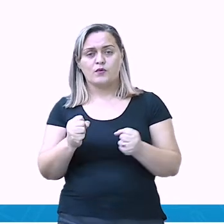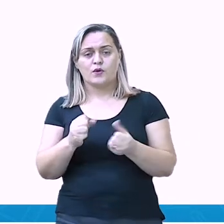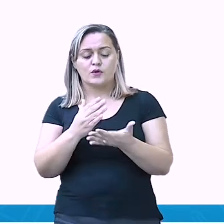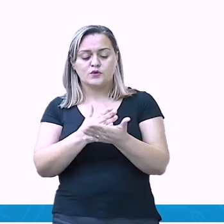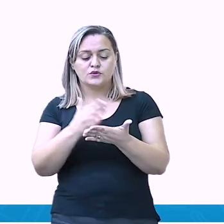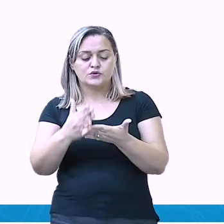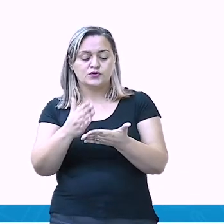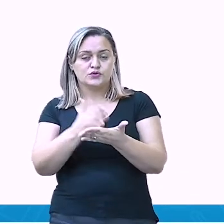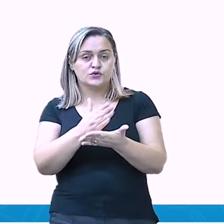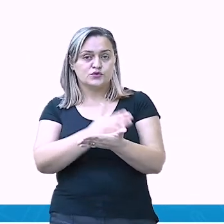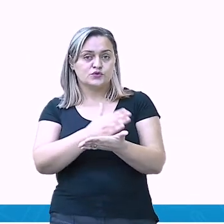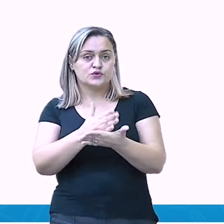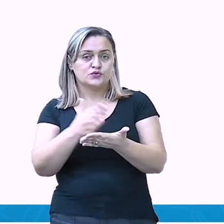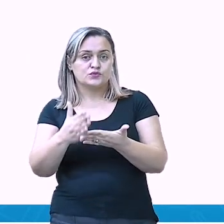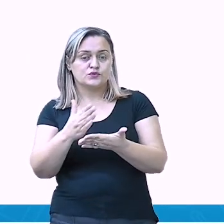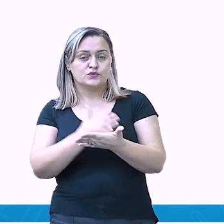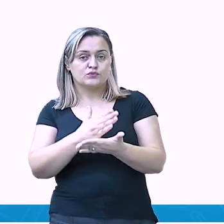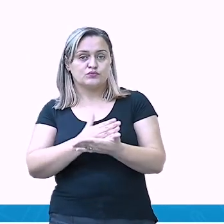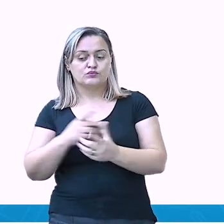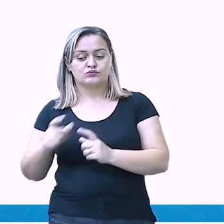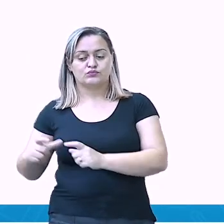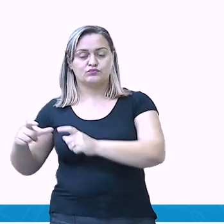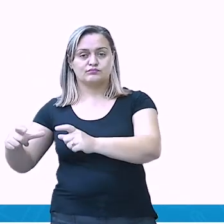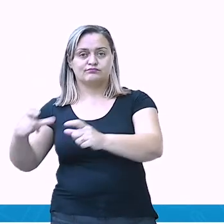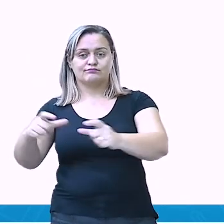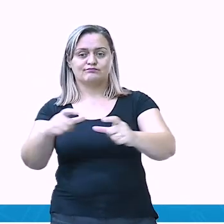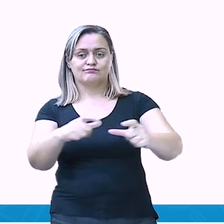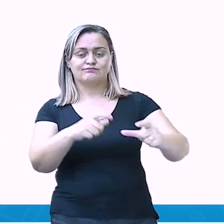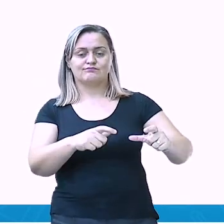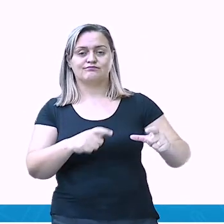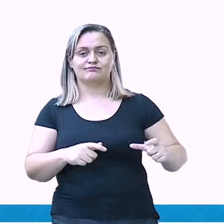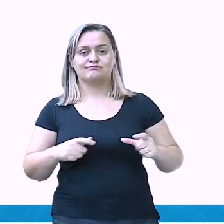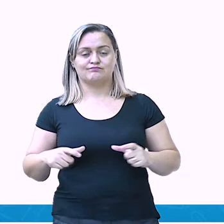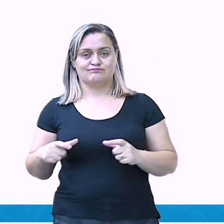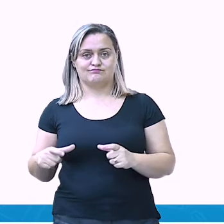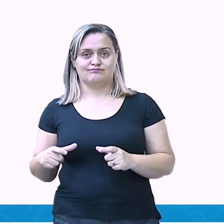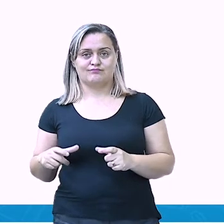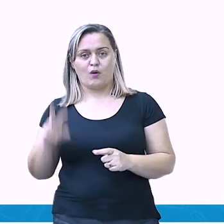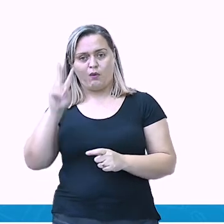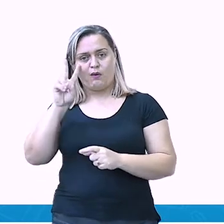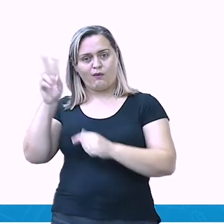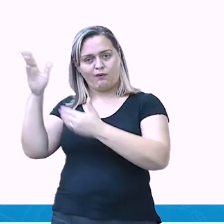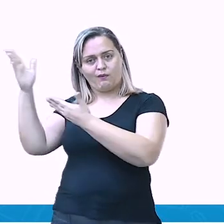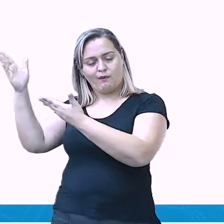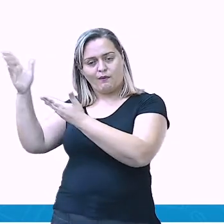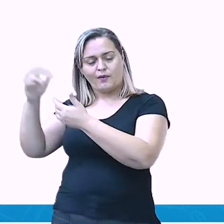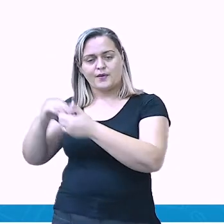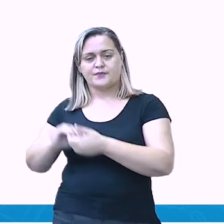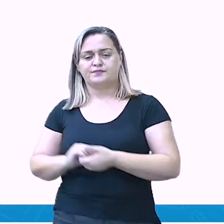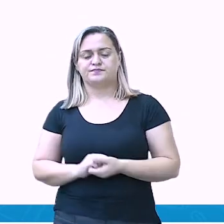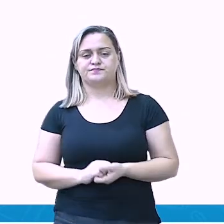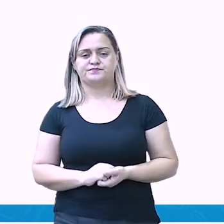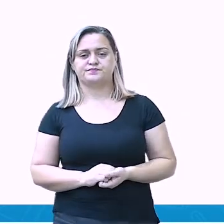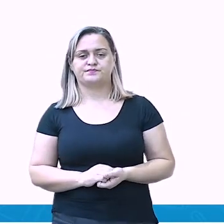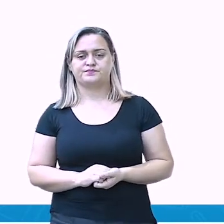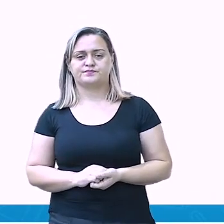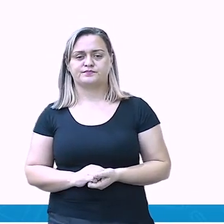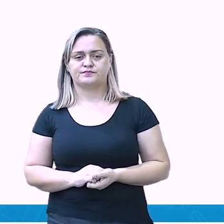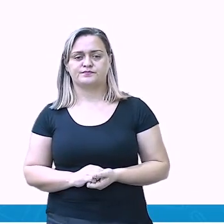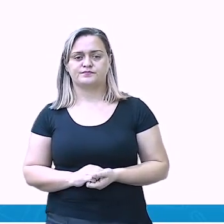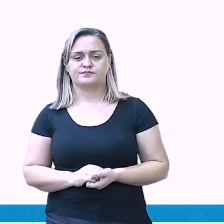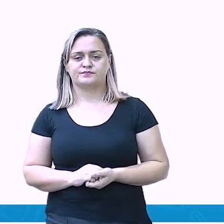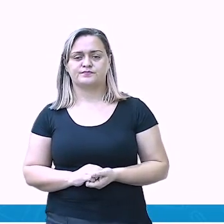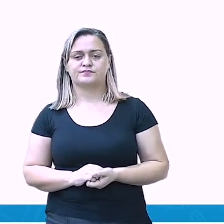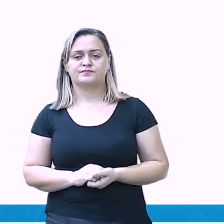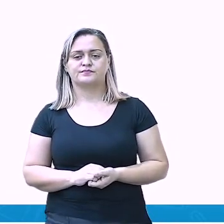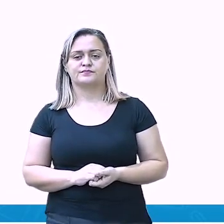divisão regional do Brasil, que foi tirada do IBGE, ok? Aqui na lateral nós